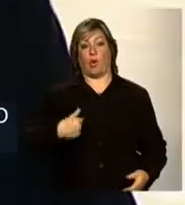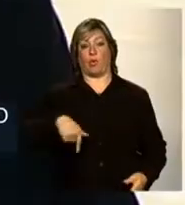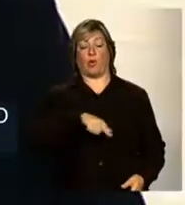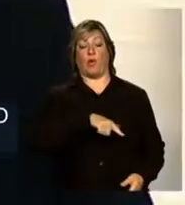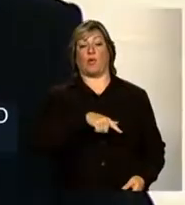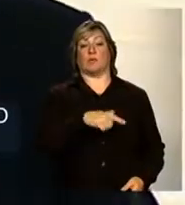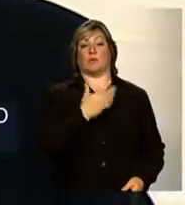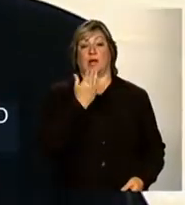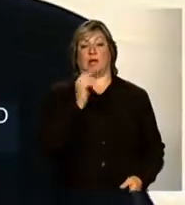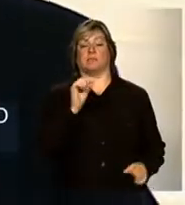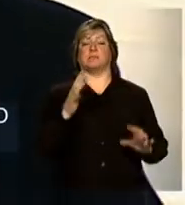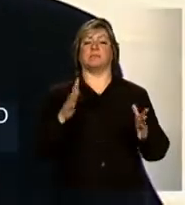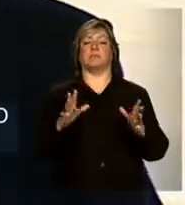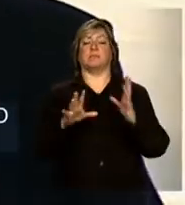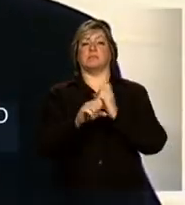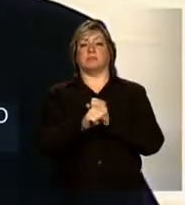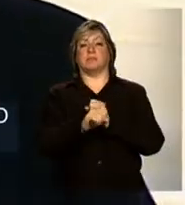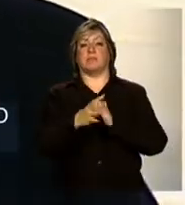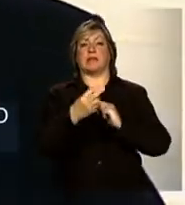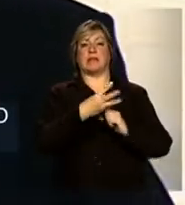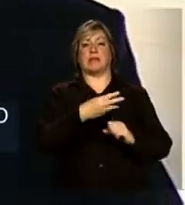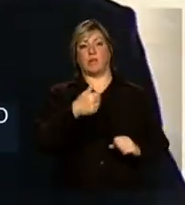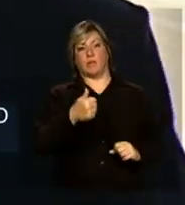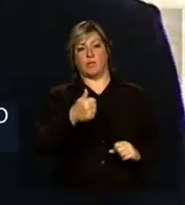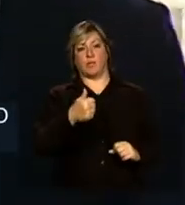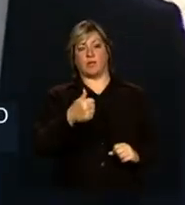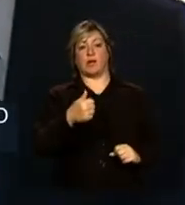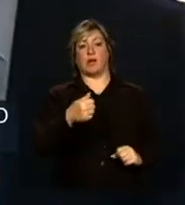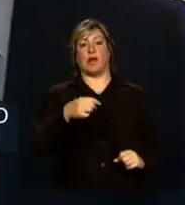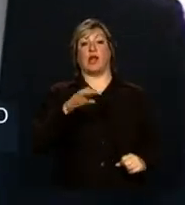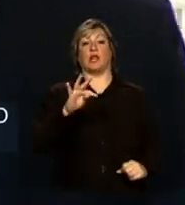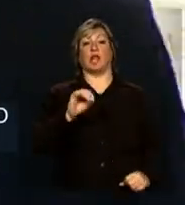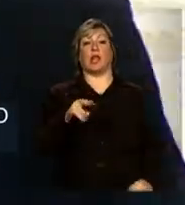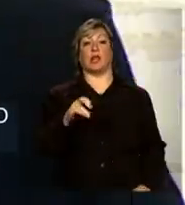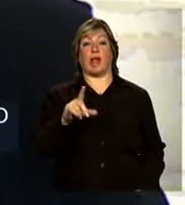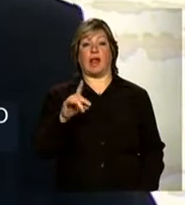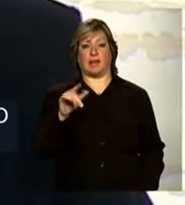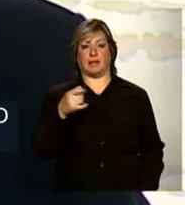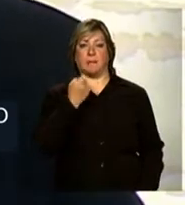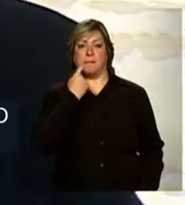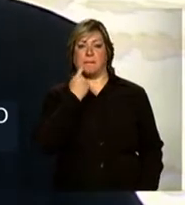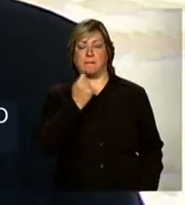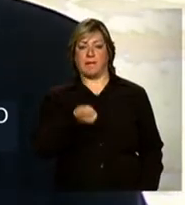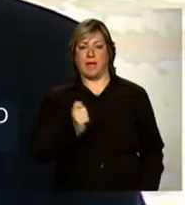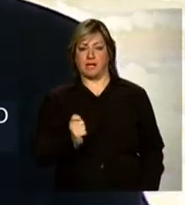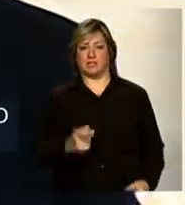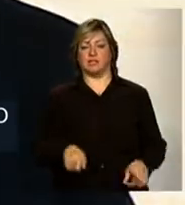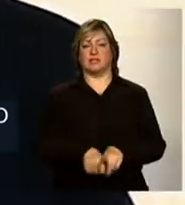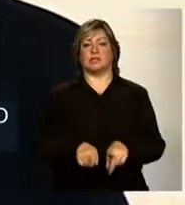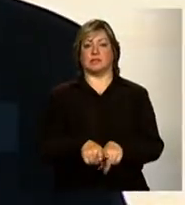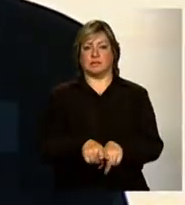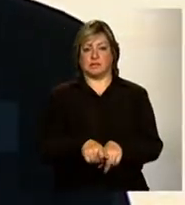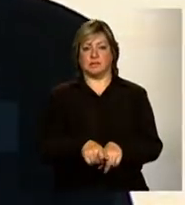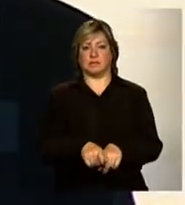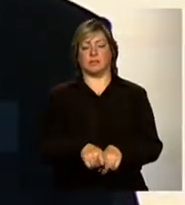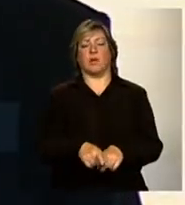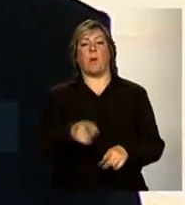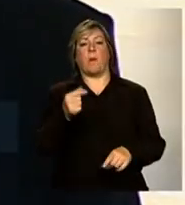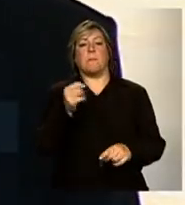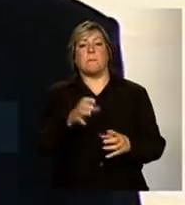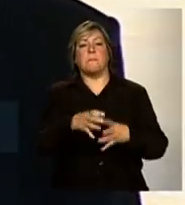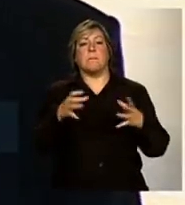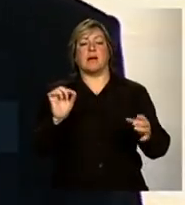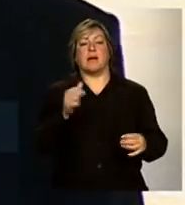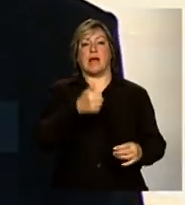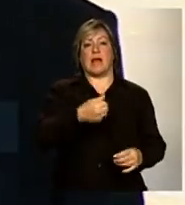consumimos consumimos em torno de 31 toneladas de peixe e produzimos pouco mais de